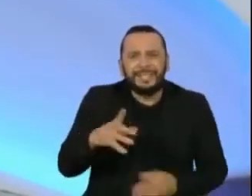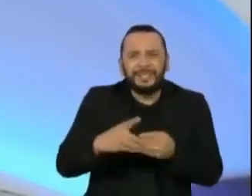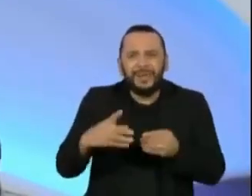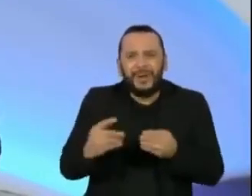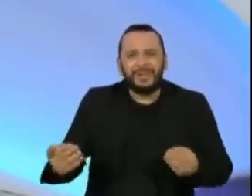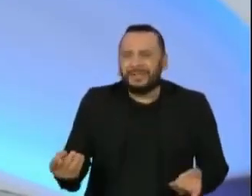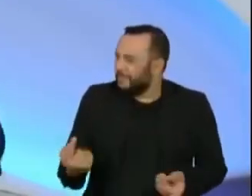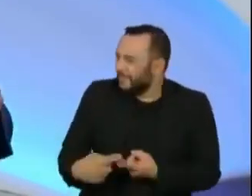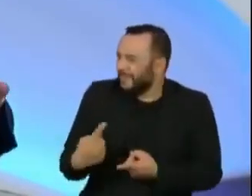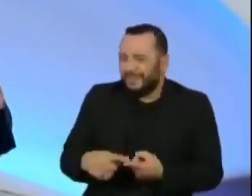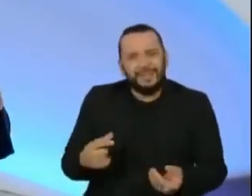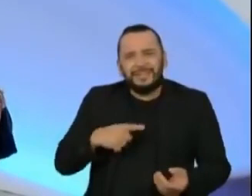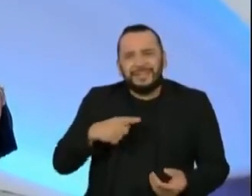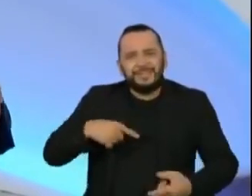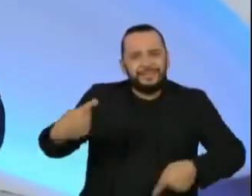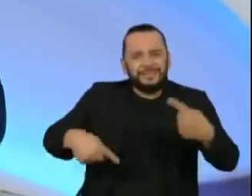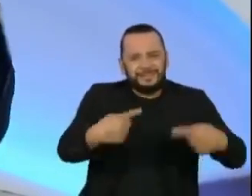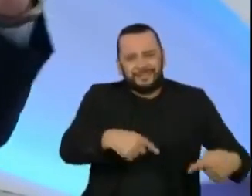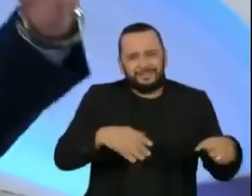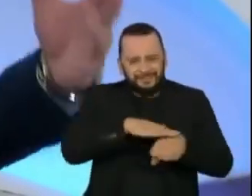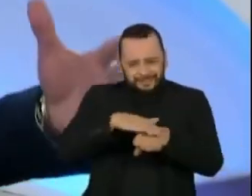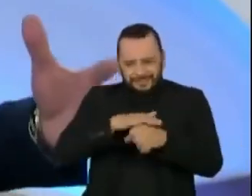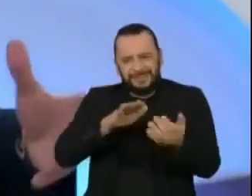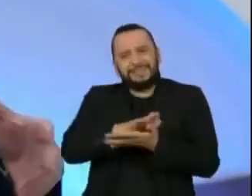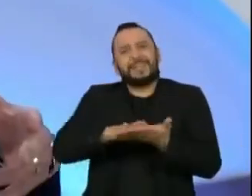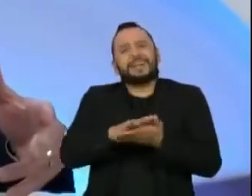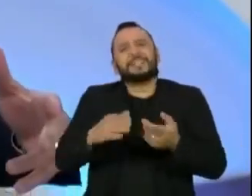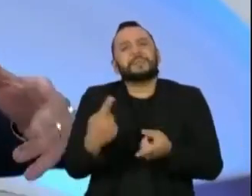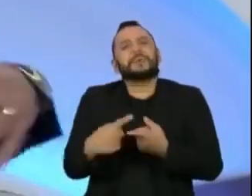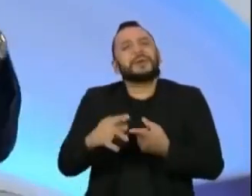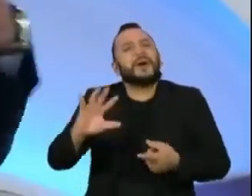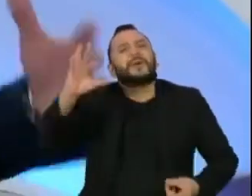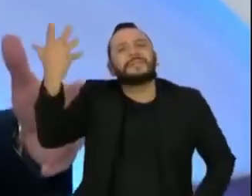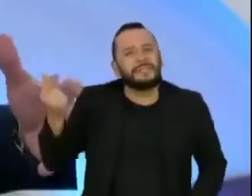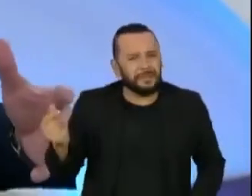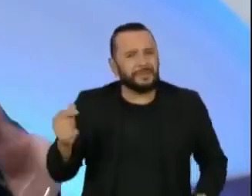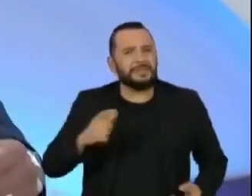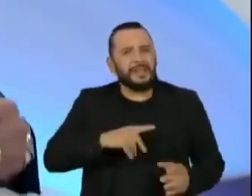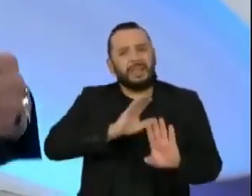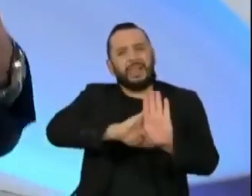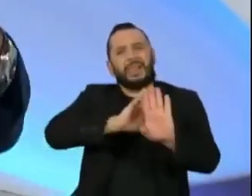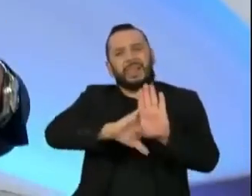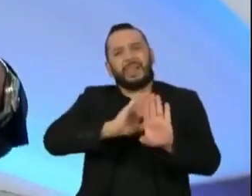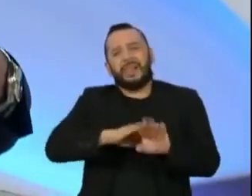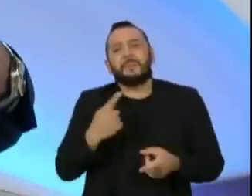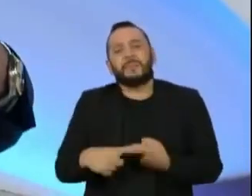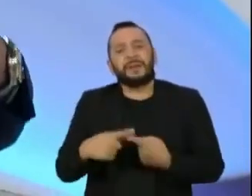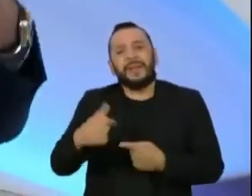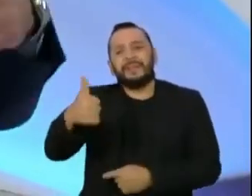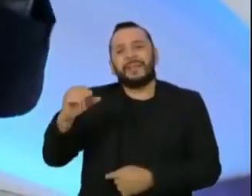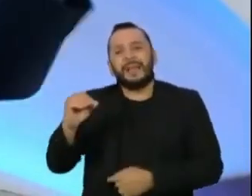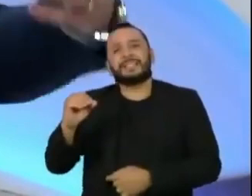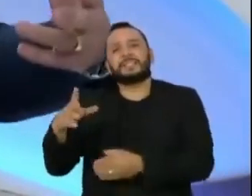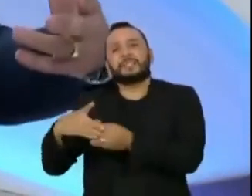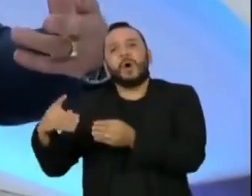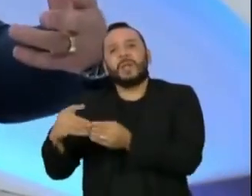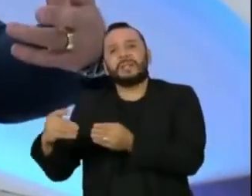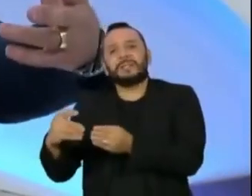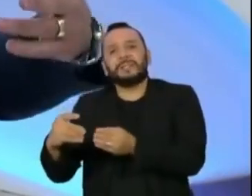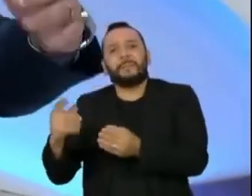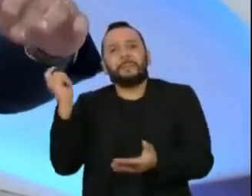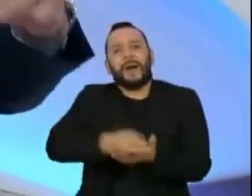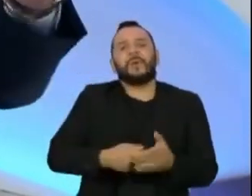sem nenhuma discussão, o que que ocorreu nesse lapso temporal, nos bastidores, que fez com que o Ministério não desse